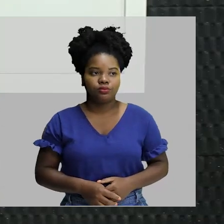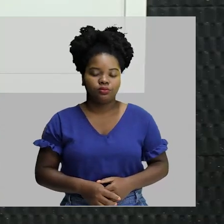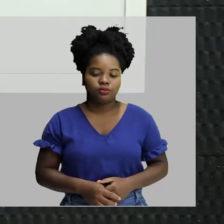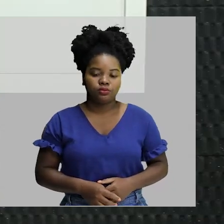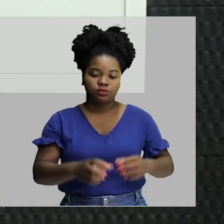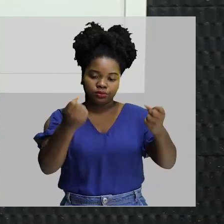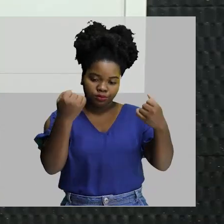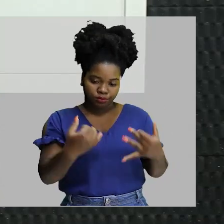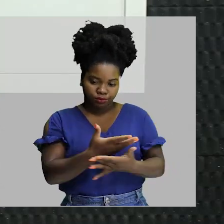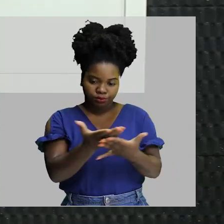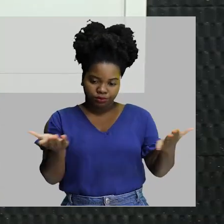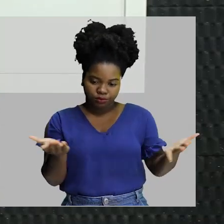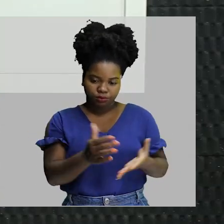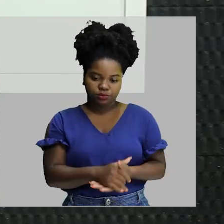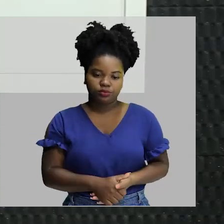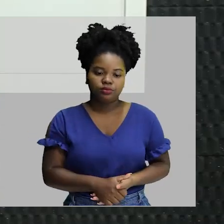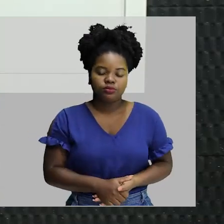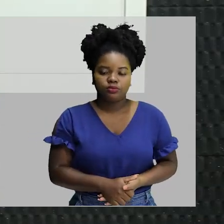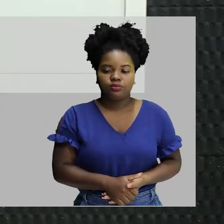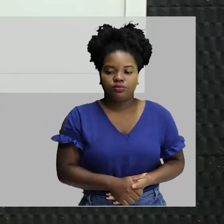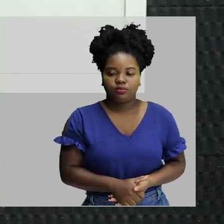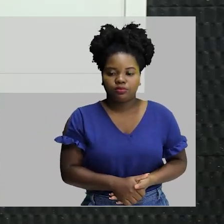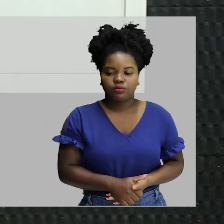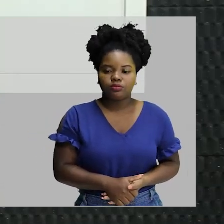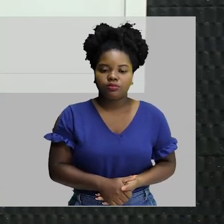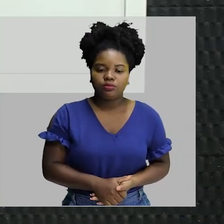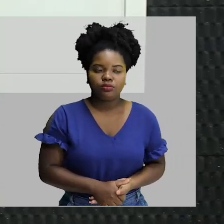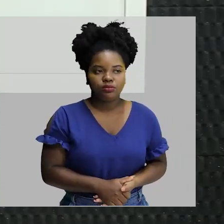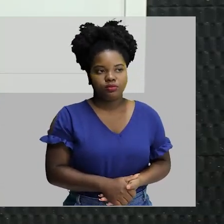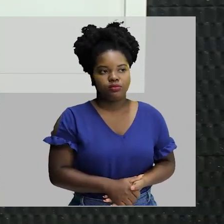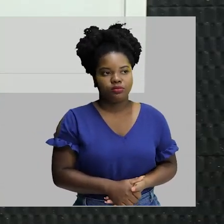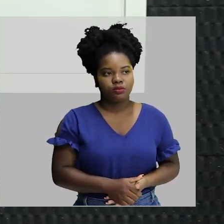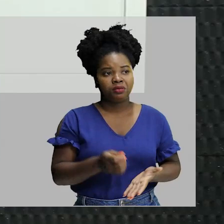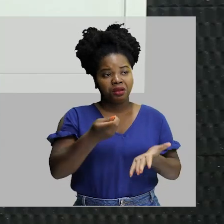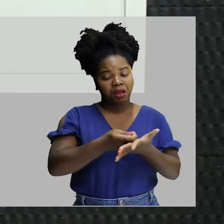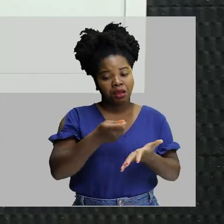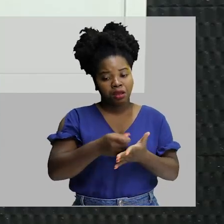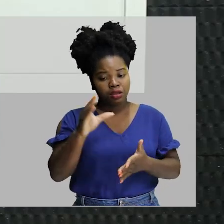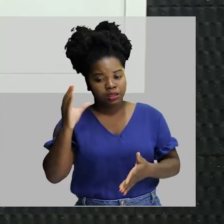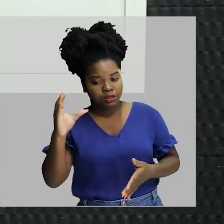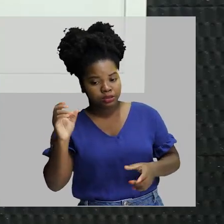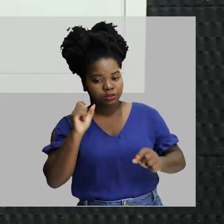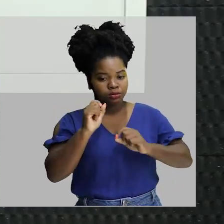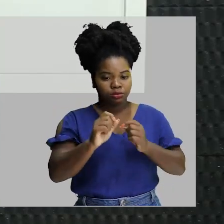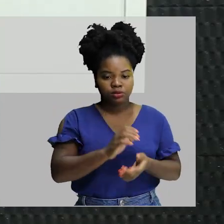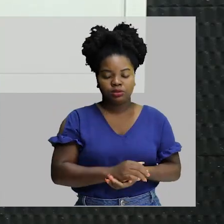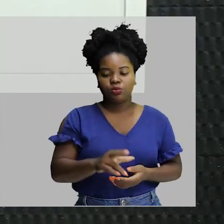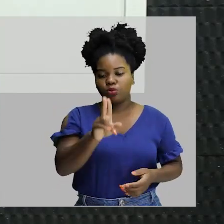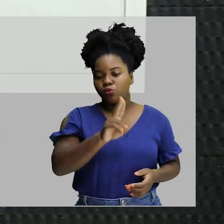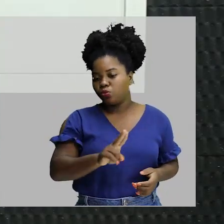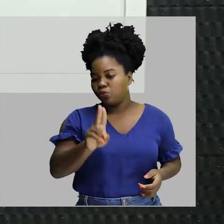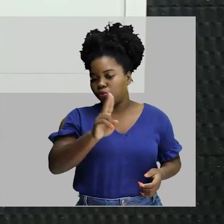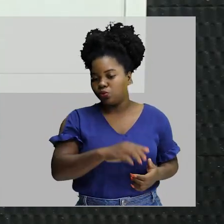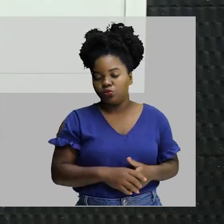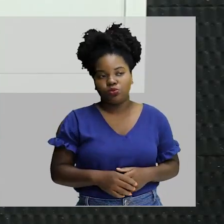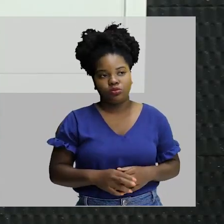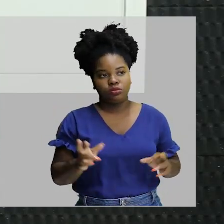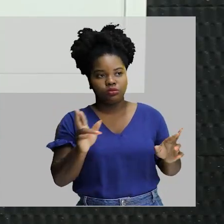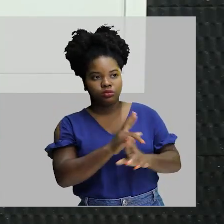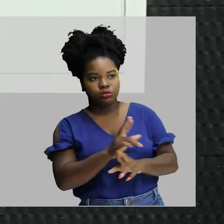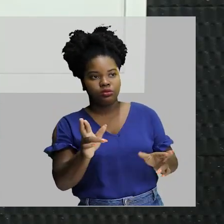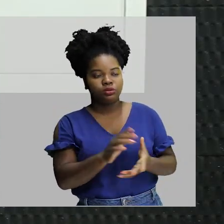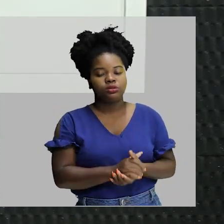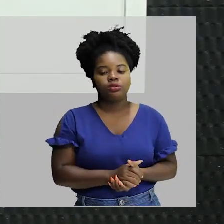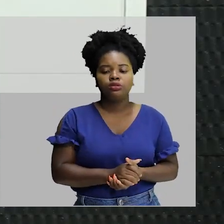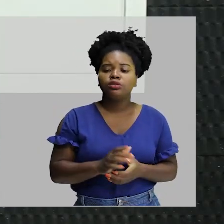Como eu falei para vocês, essa expressão determinismo científico é largamente utilizado, né? Essas relações de